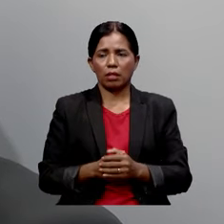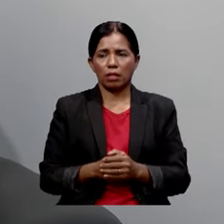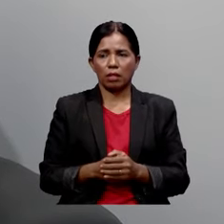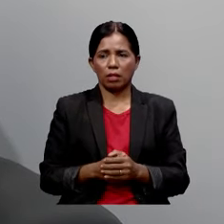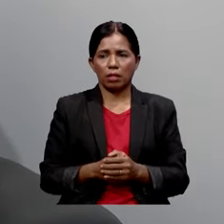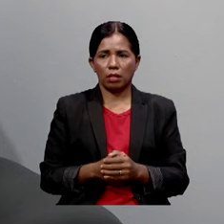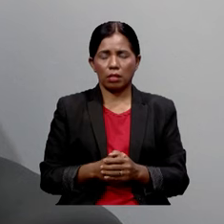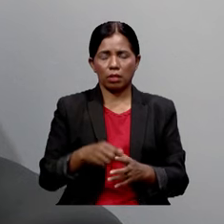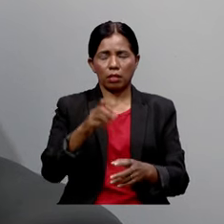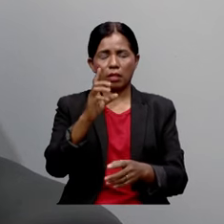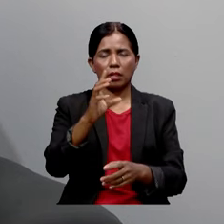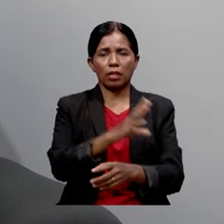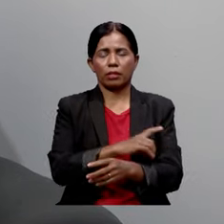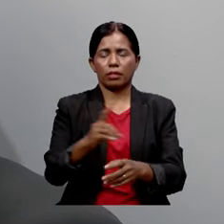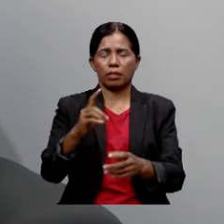dezembro de 28.